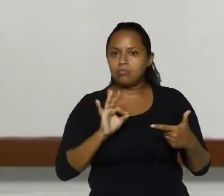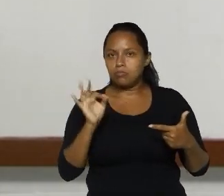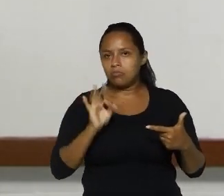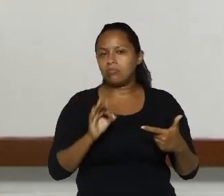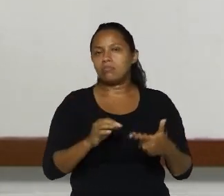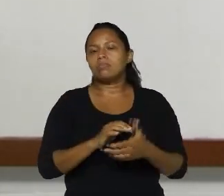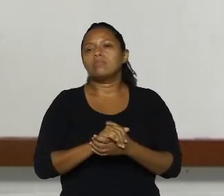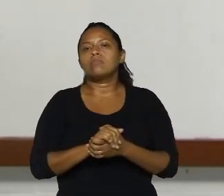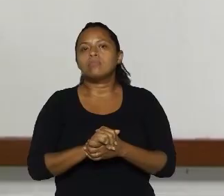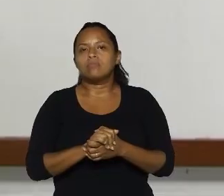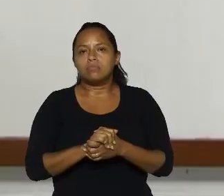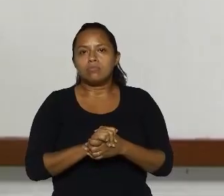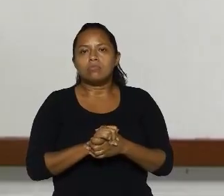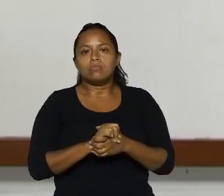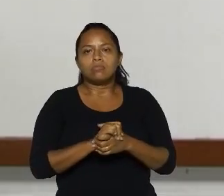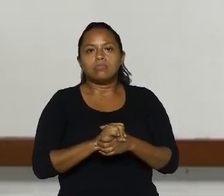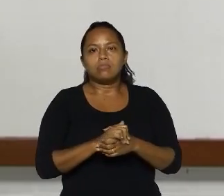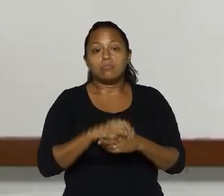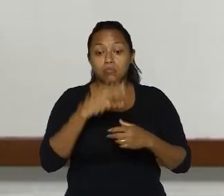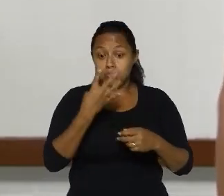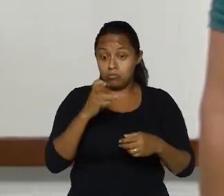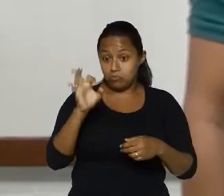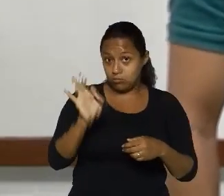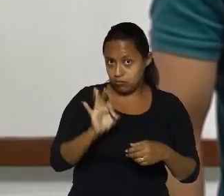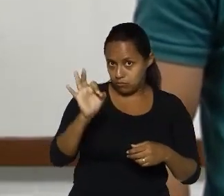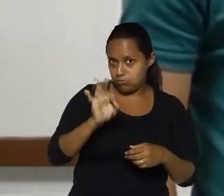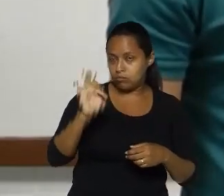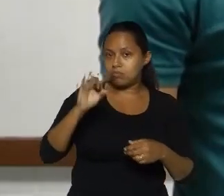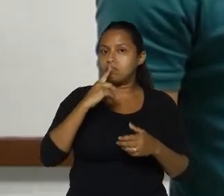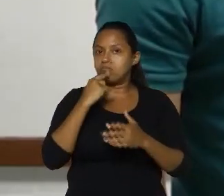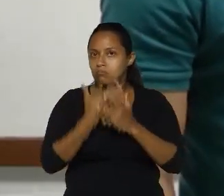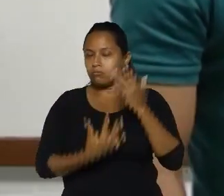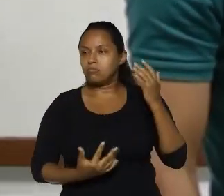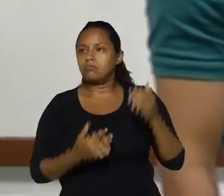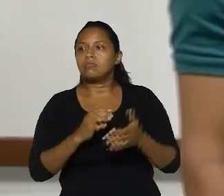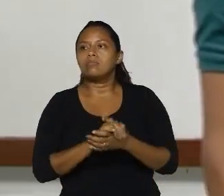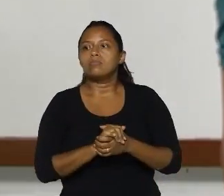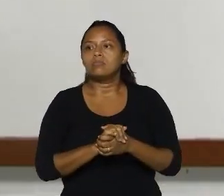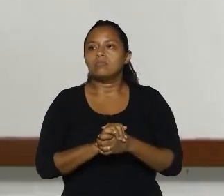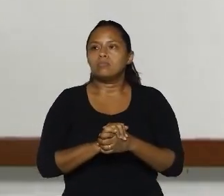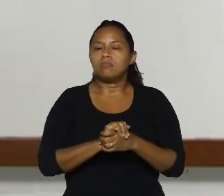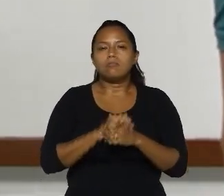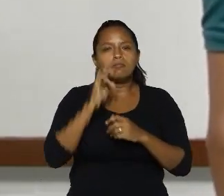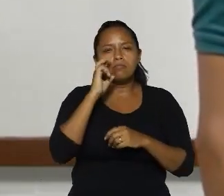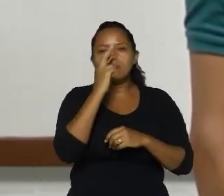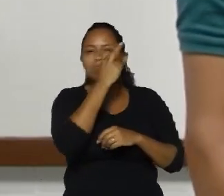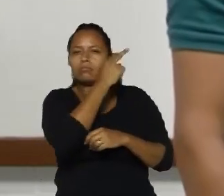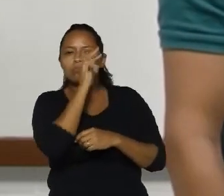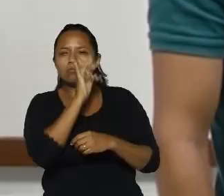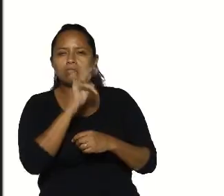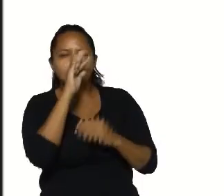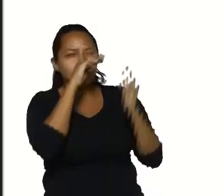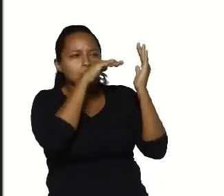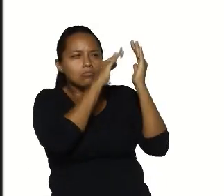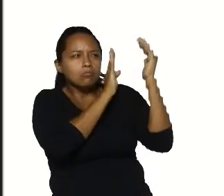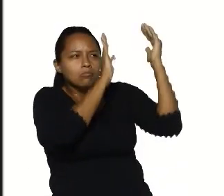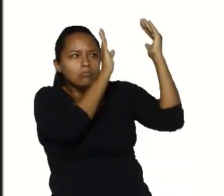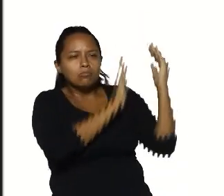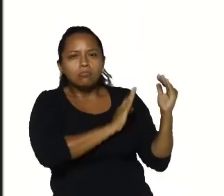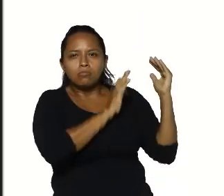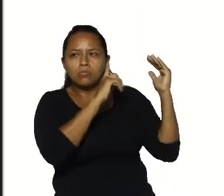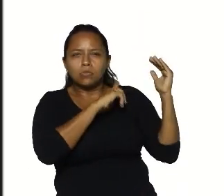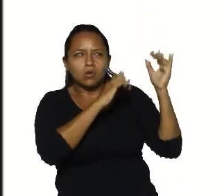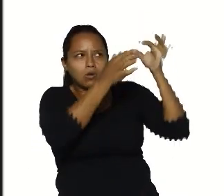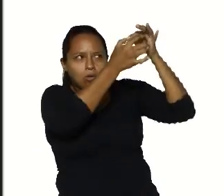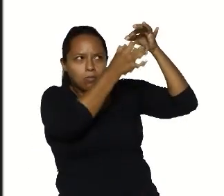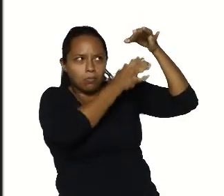plaquetas, correspondem a 45% do sangue. No canto aqui do slide, vocês percebem um tubo